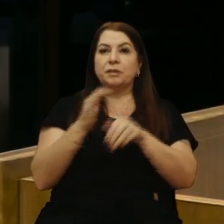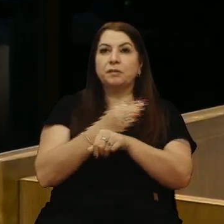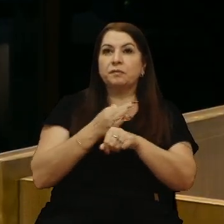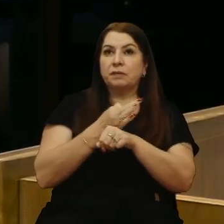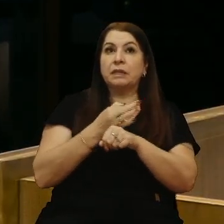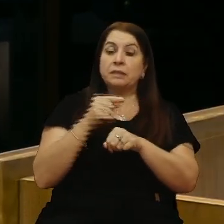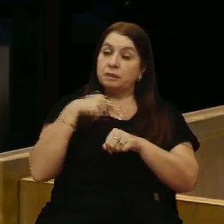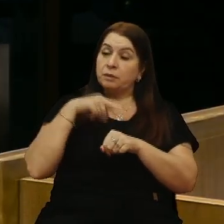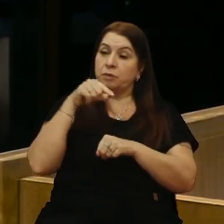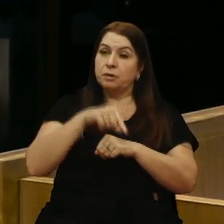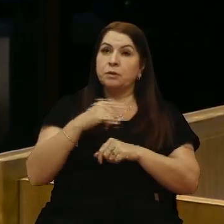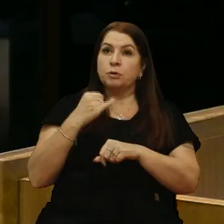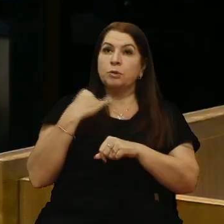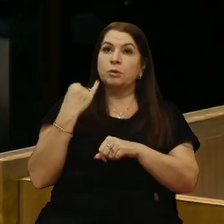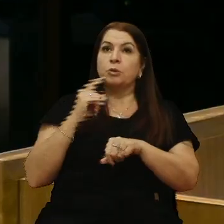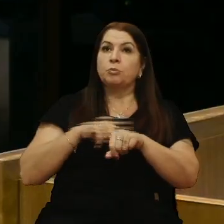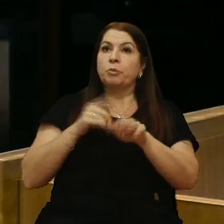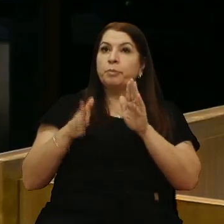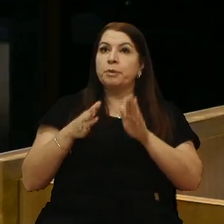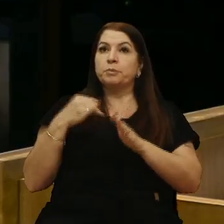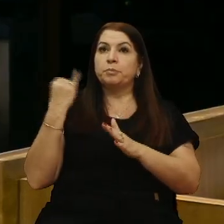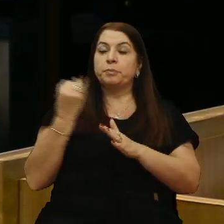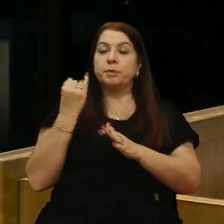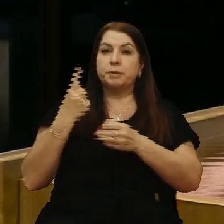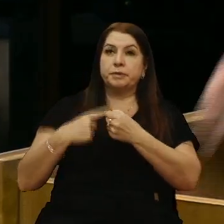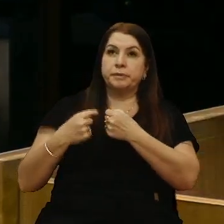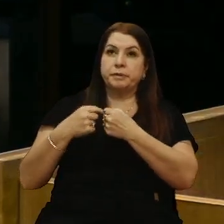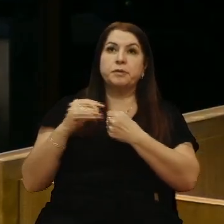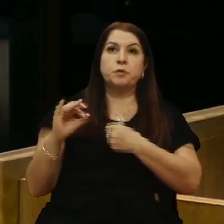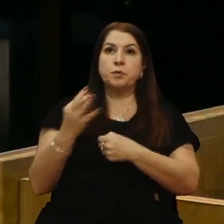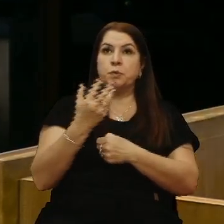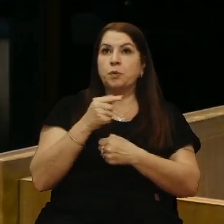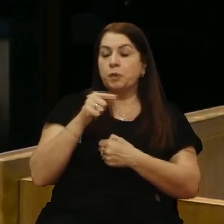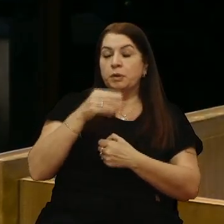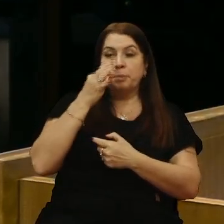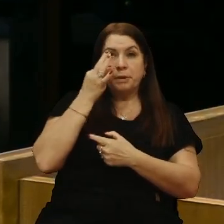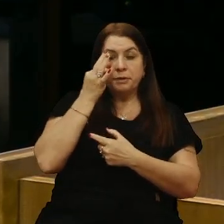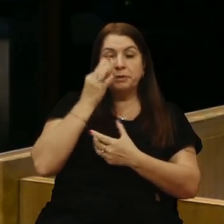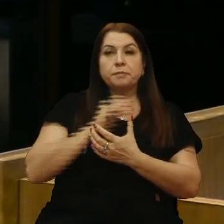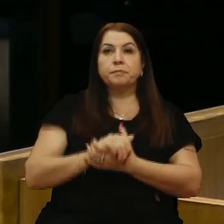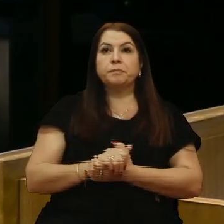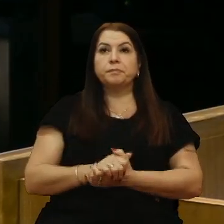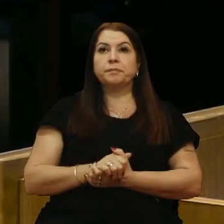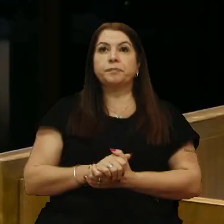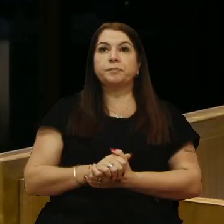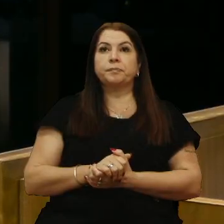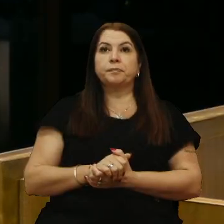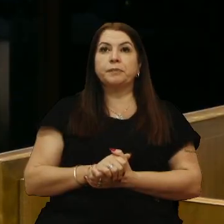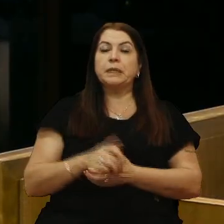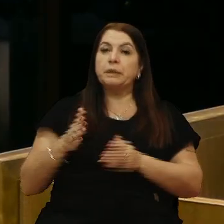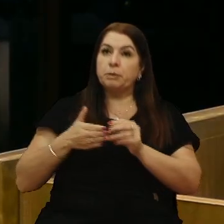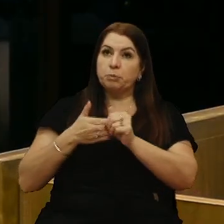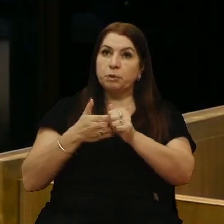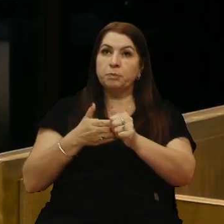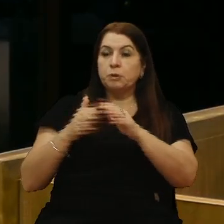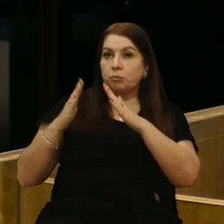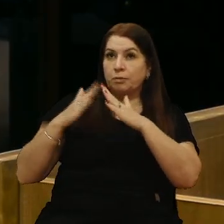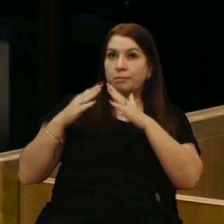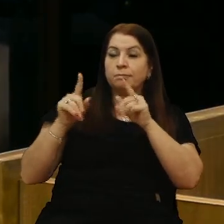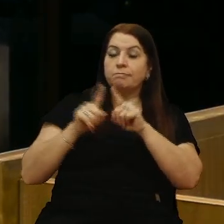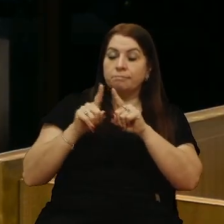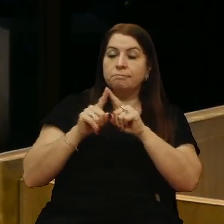tão importante da nossa cidade, a todos que estão aqui presentes e que nos acompanham de casa